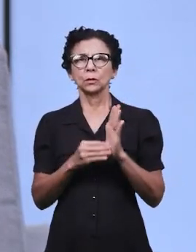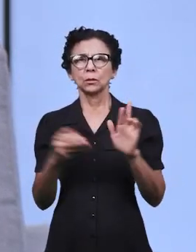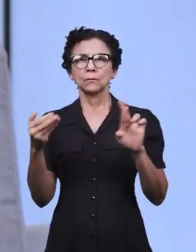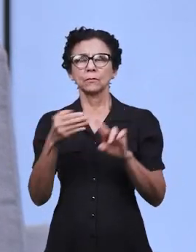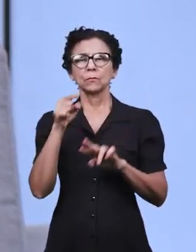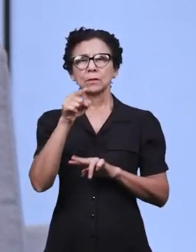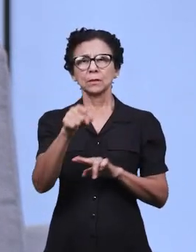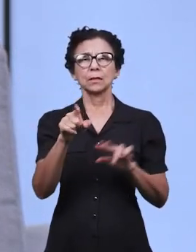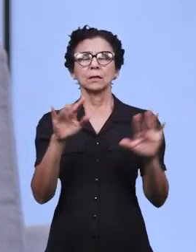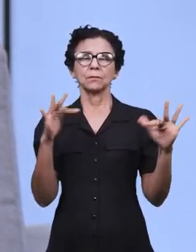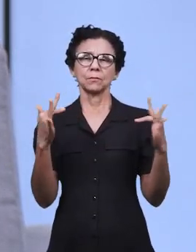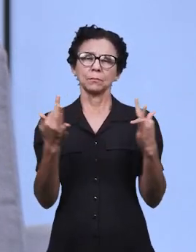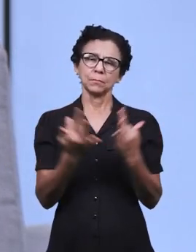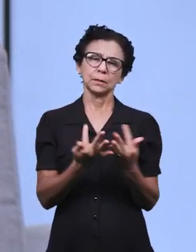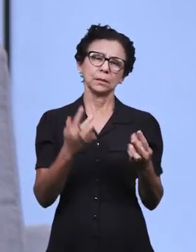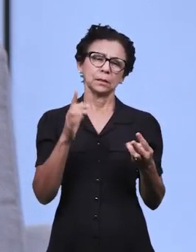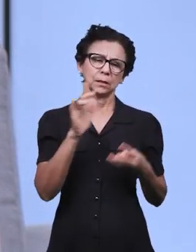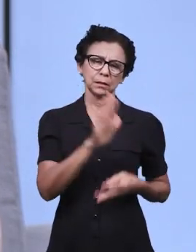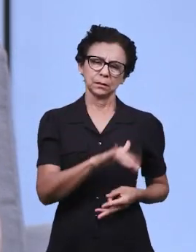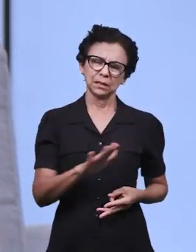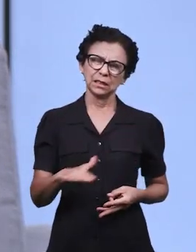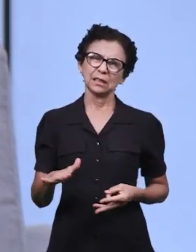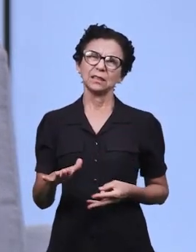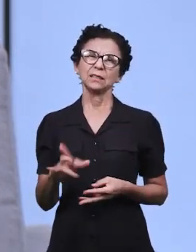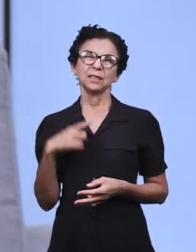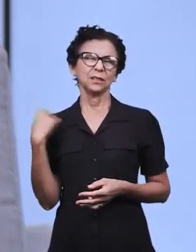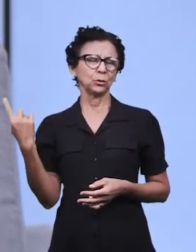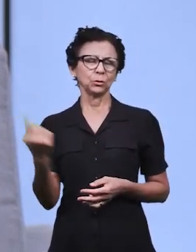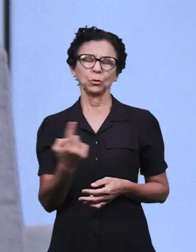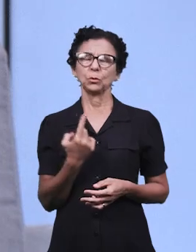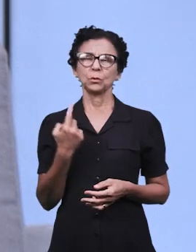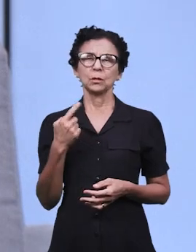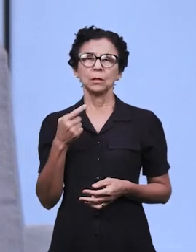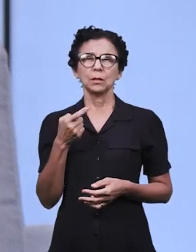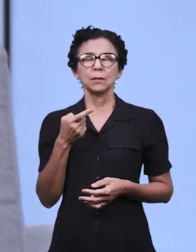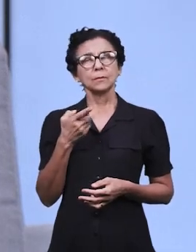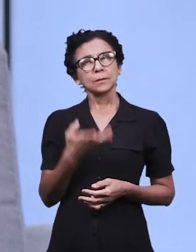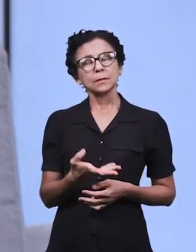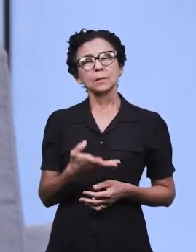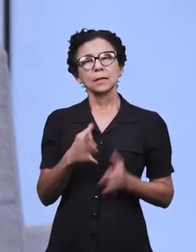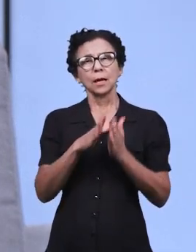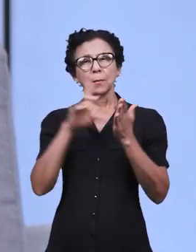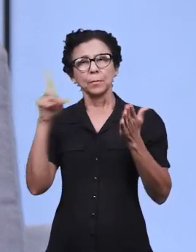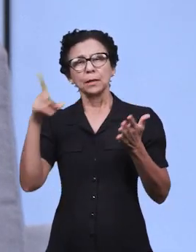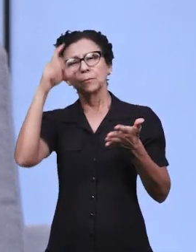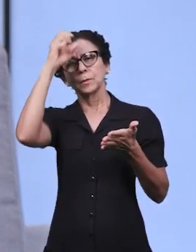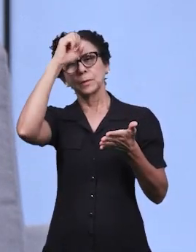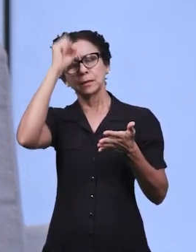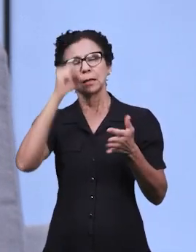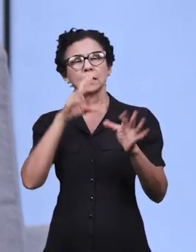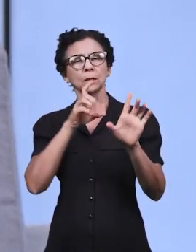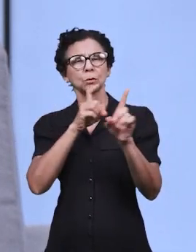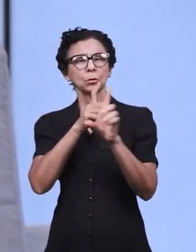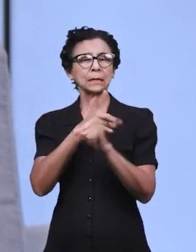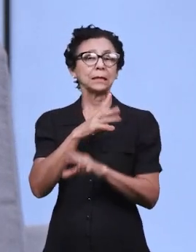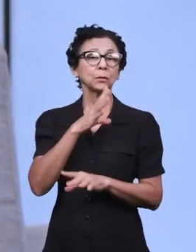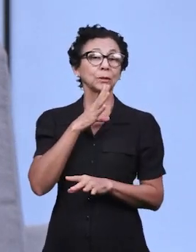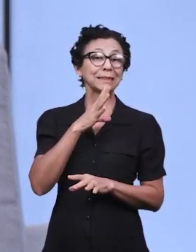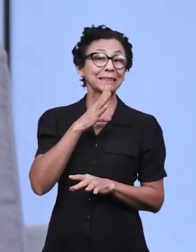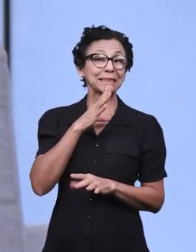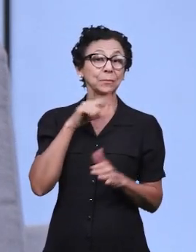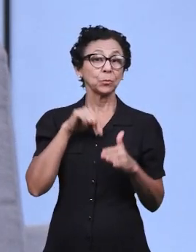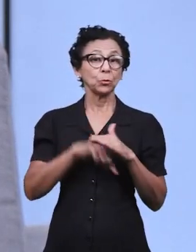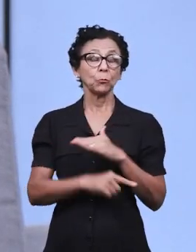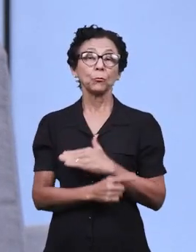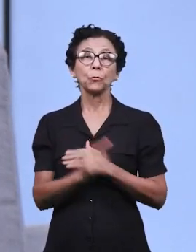para as crianças, para a família como um todo, né? Você quer aprender sobre a palavra, a doutrina, você quer conhecer